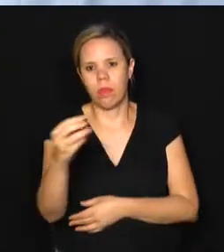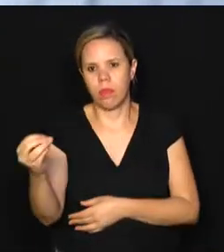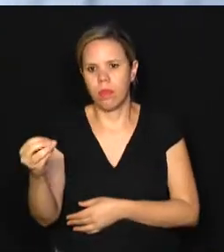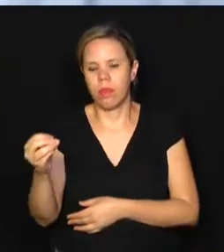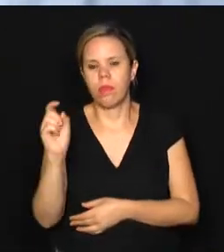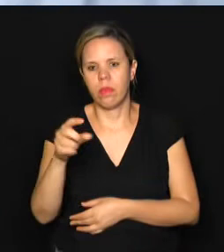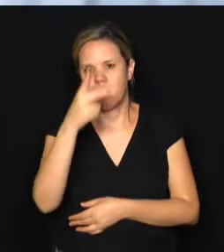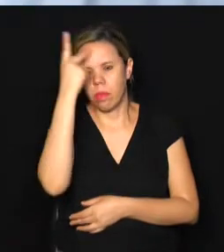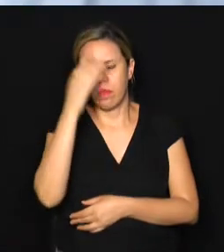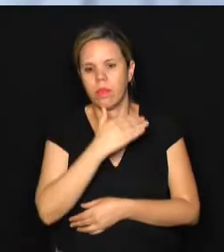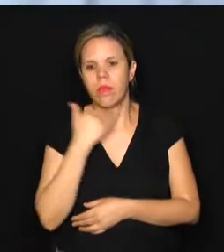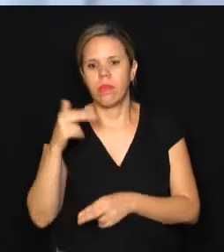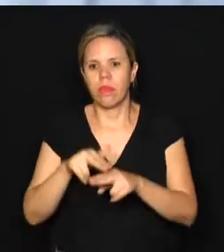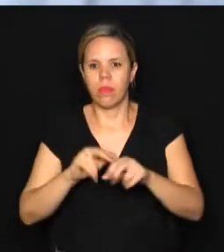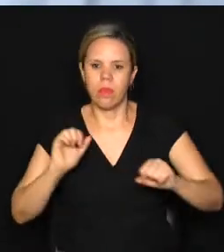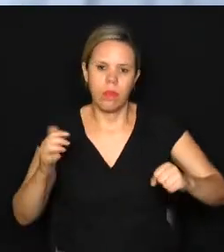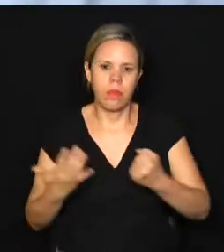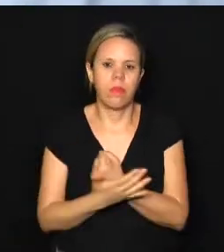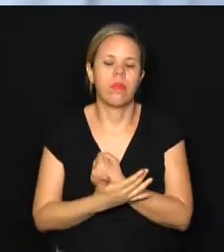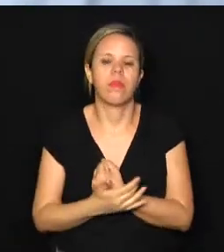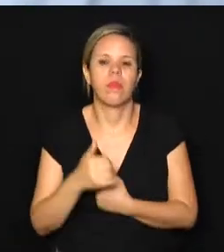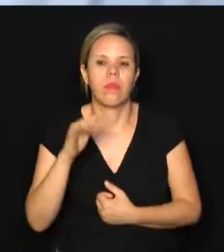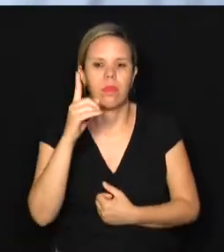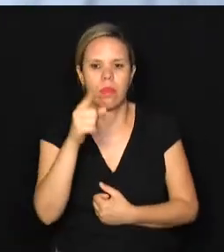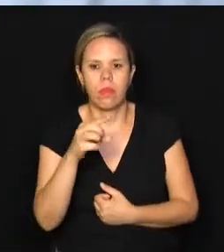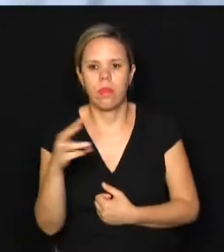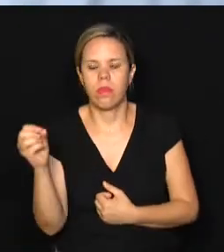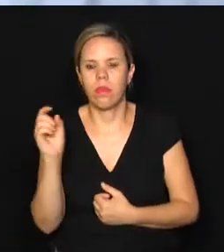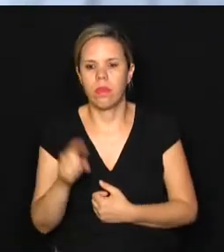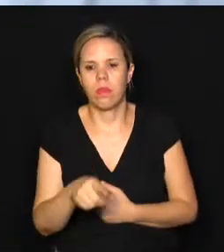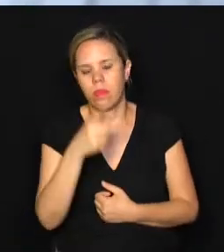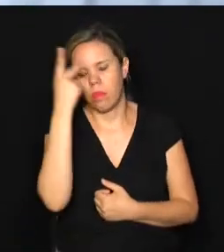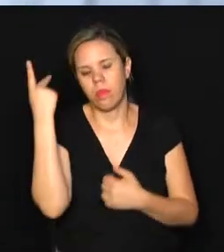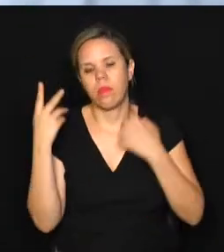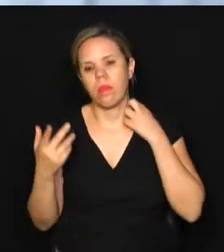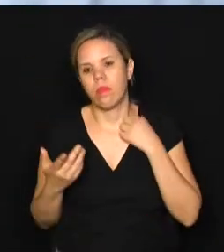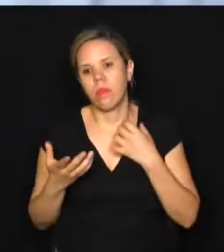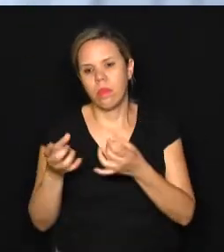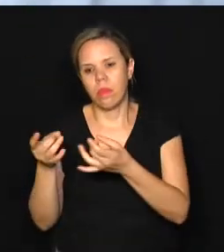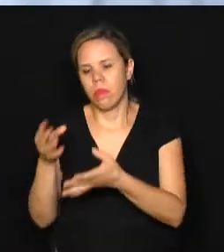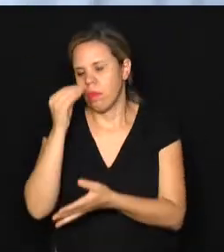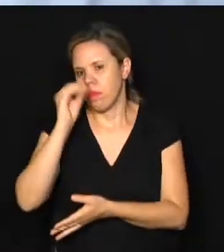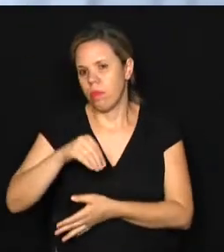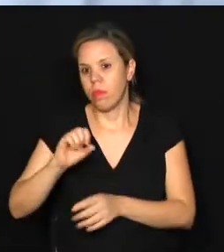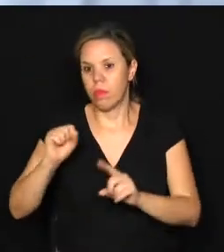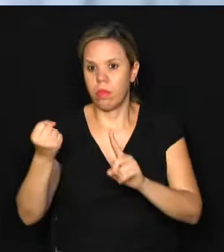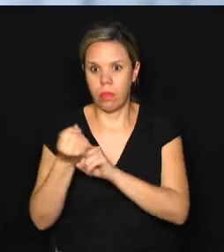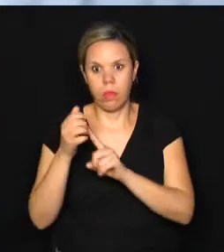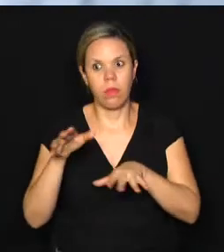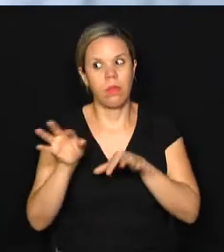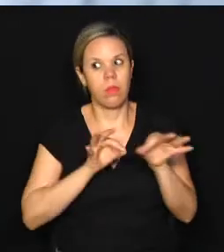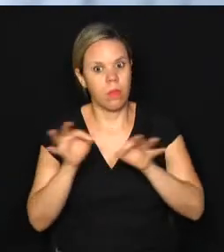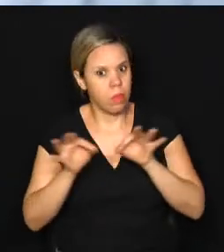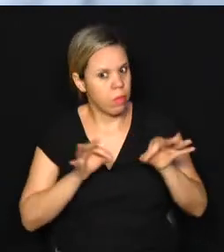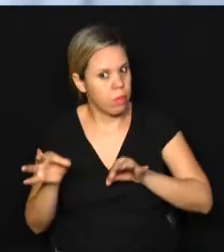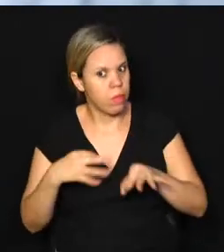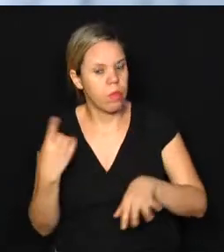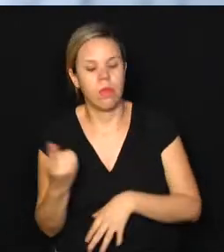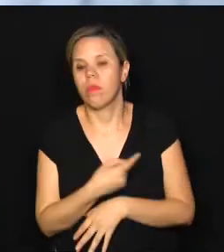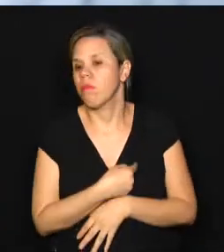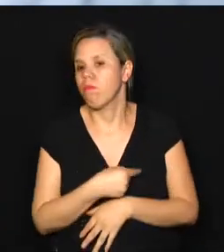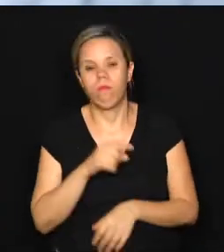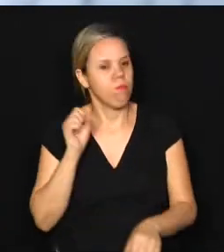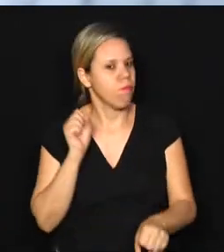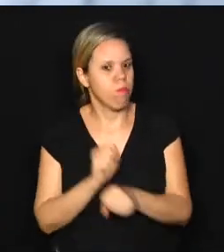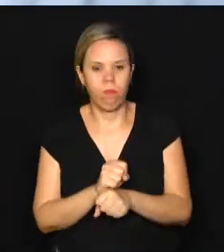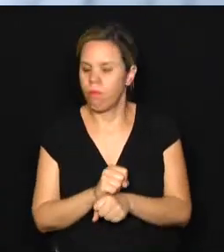já nessa pandemia, mais 130 mil, e eles querem passar a boiada. Mas a sociedade civil está organizada e a gente não vai arredar o